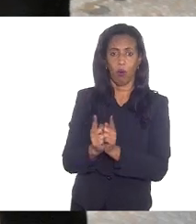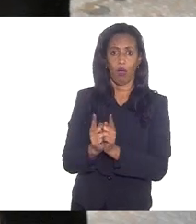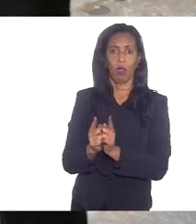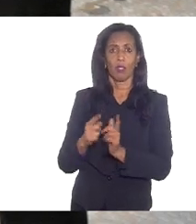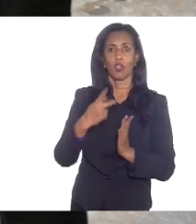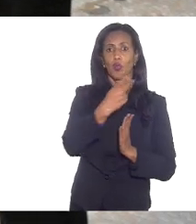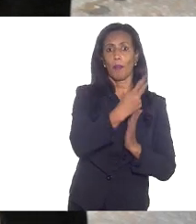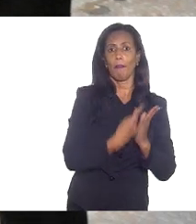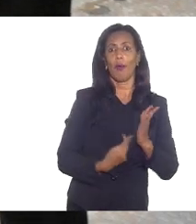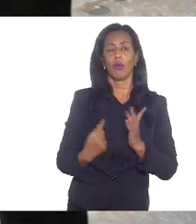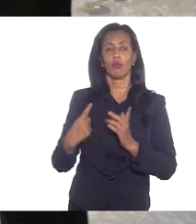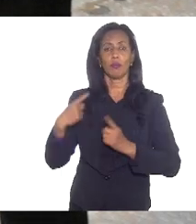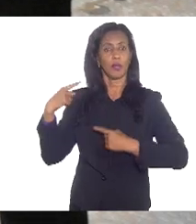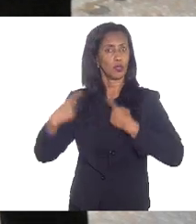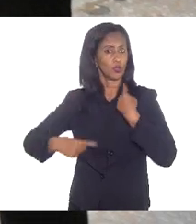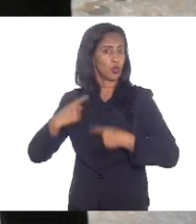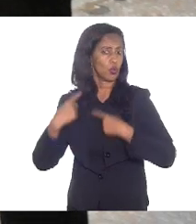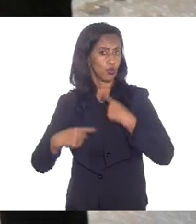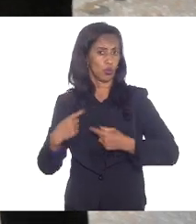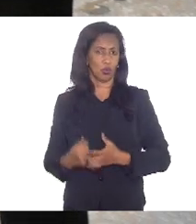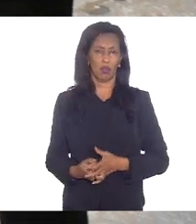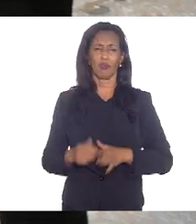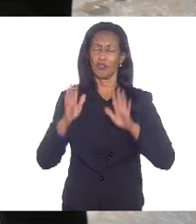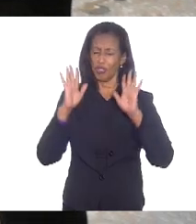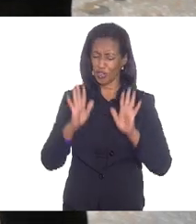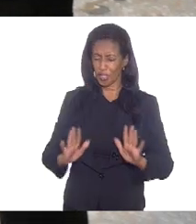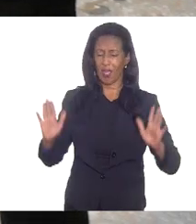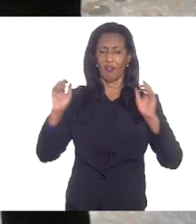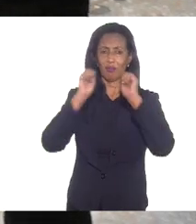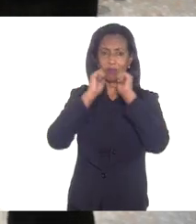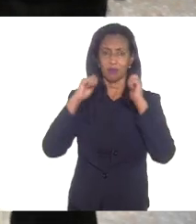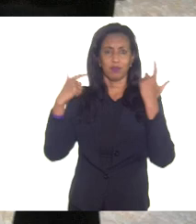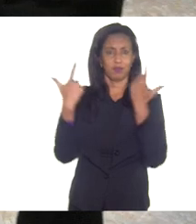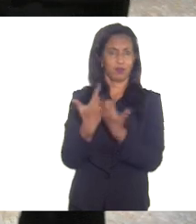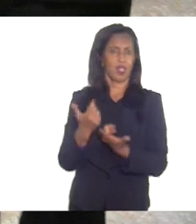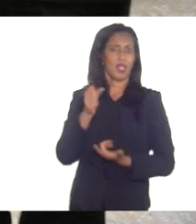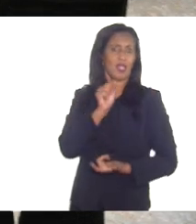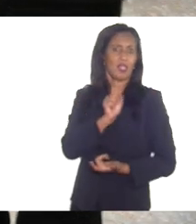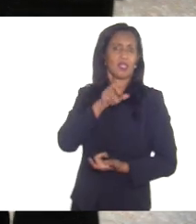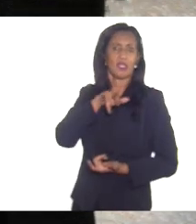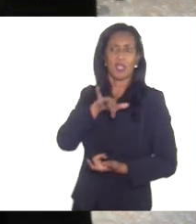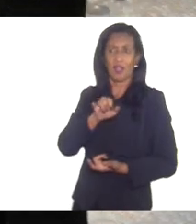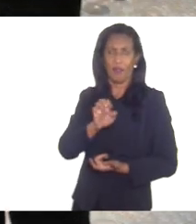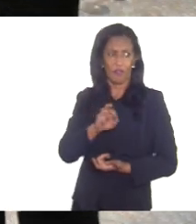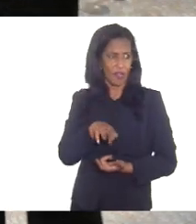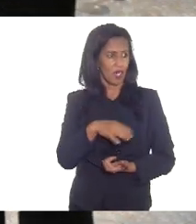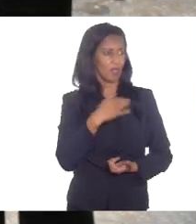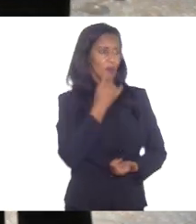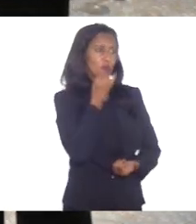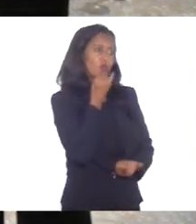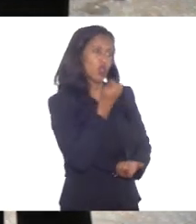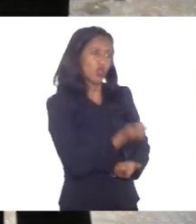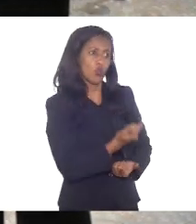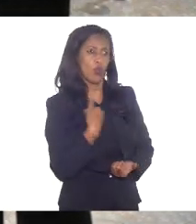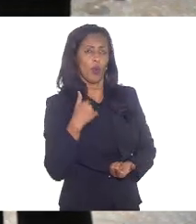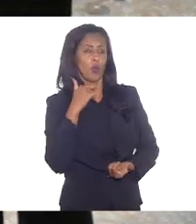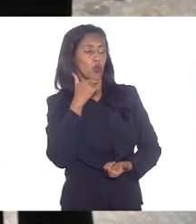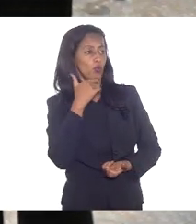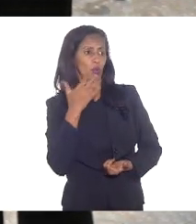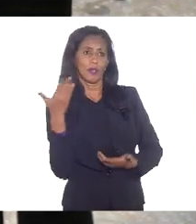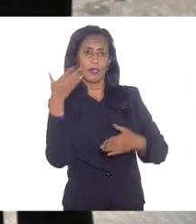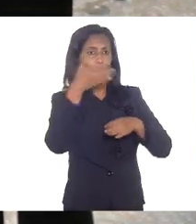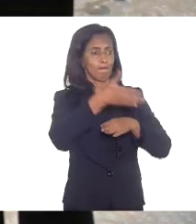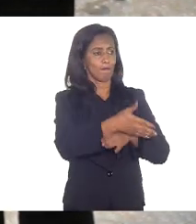discussão, que foi muito debatido na casa, deputado Flávio Serafini. Eu quero publicamente pedir desculpa a Vossa Excelência, hoje pela manhã não consegui